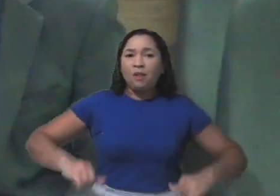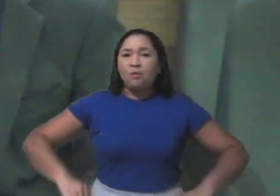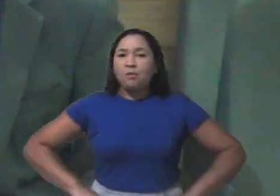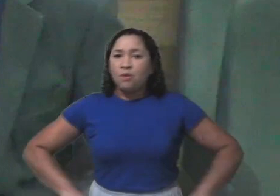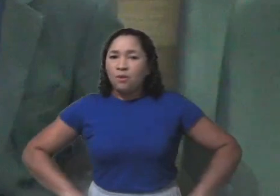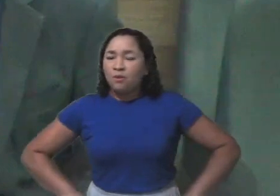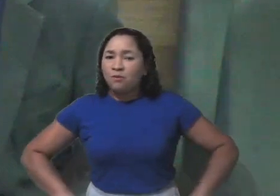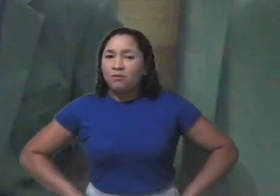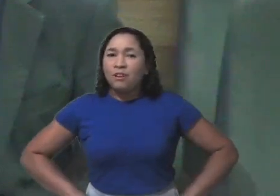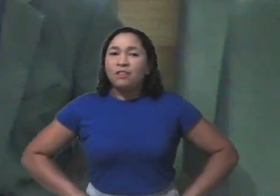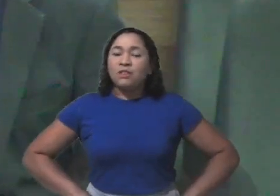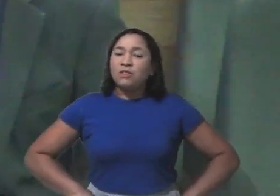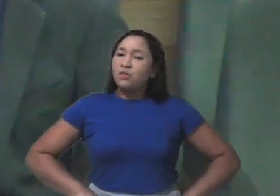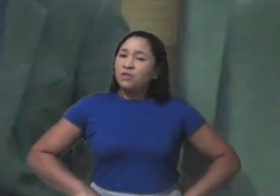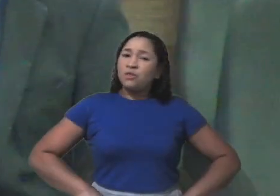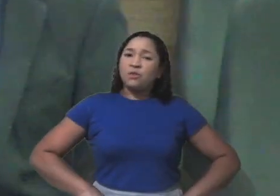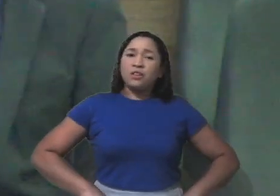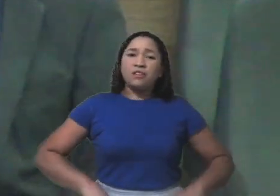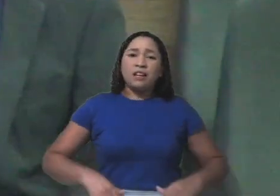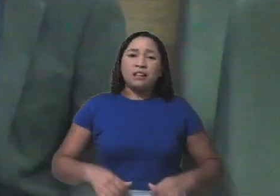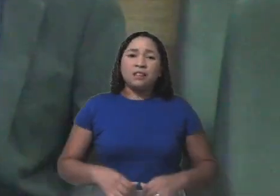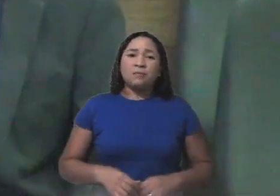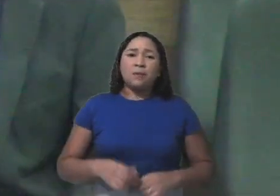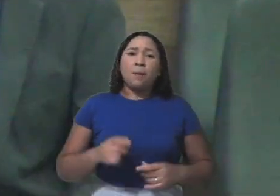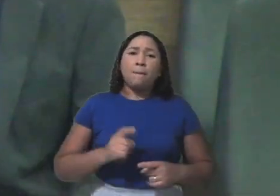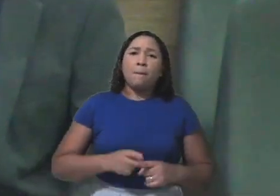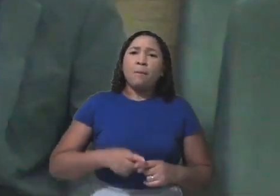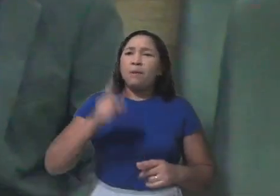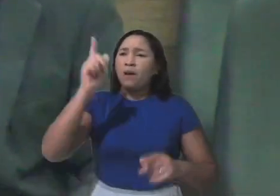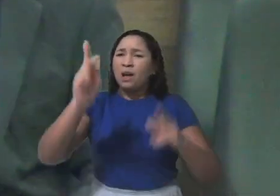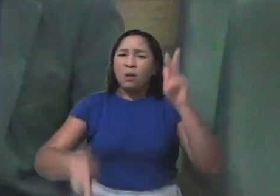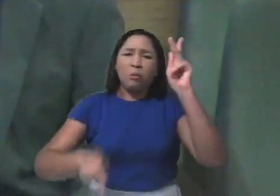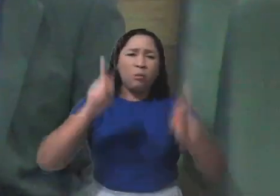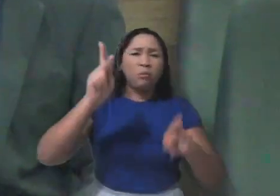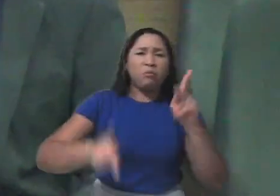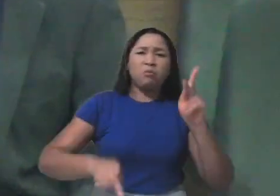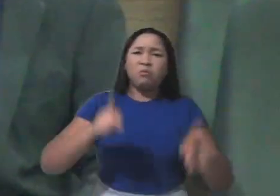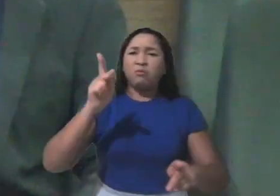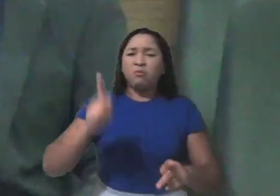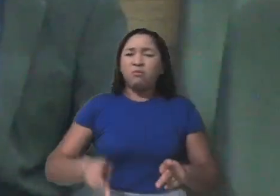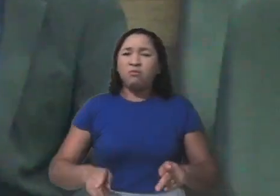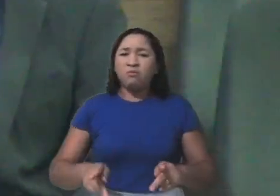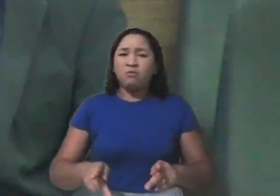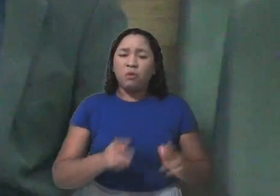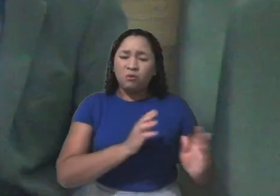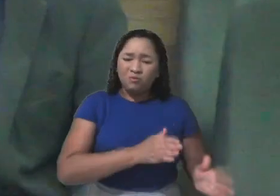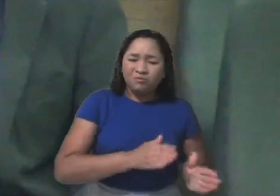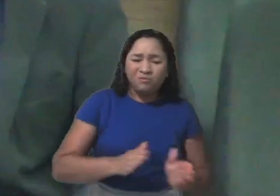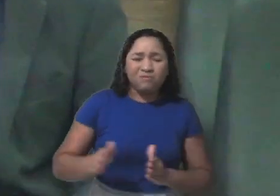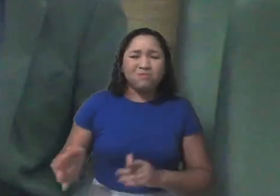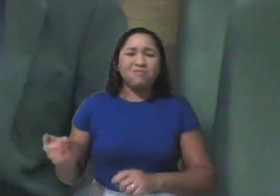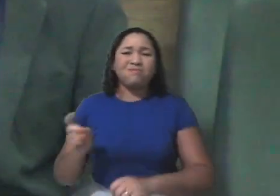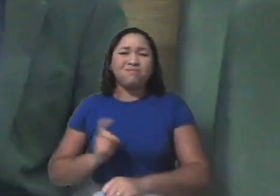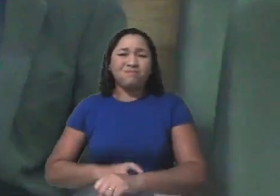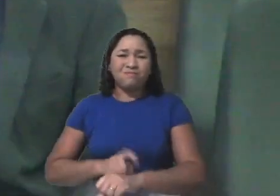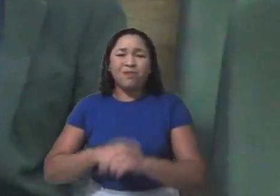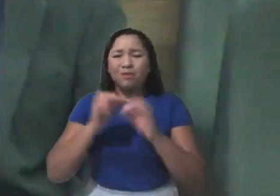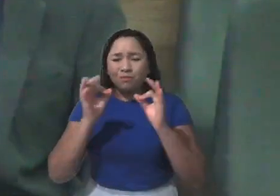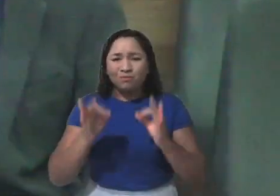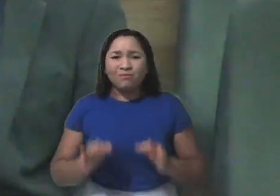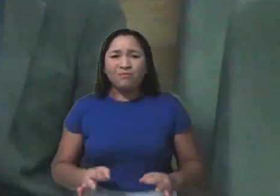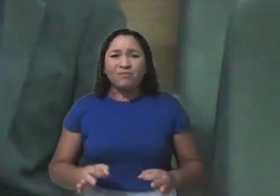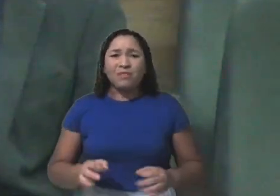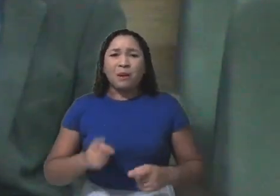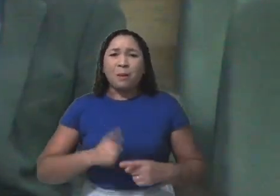ser eterno, que aquelas pessoas vão sofrer somente por um determinado período de tempo, porque Deus